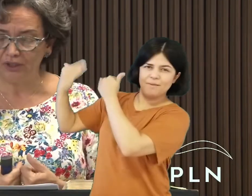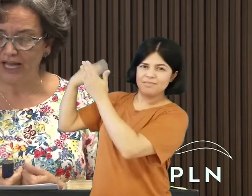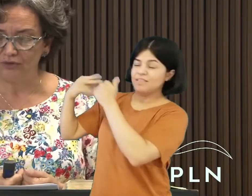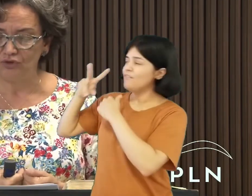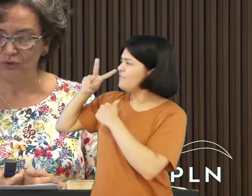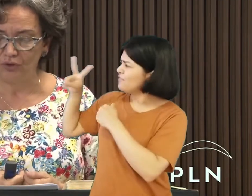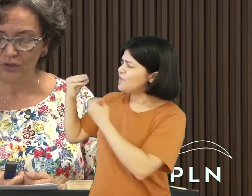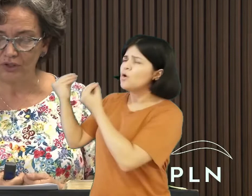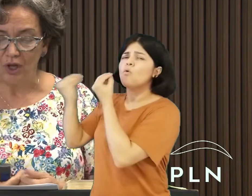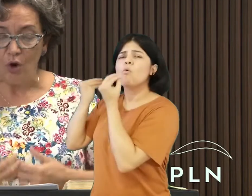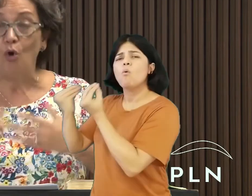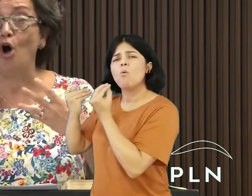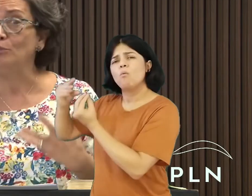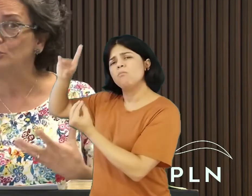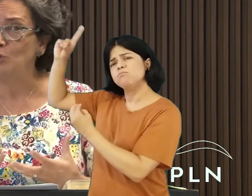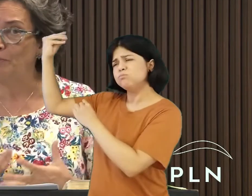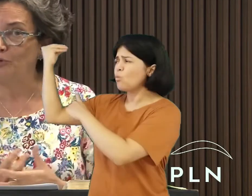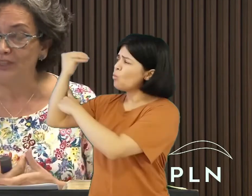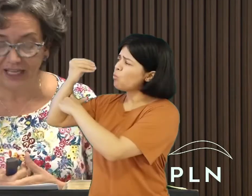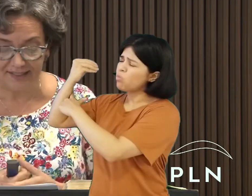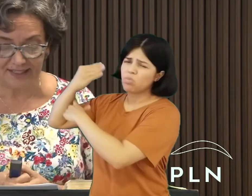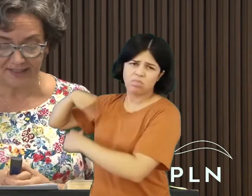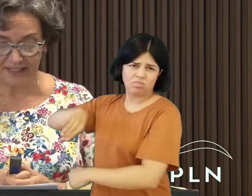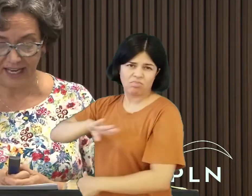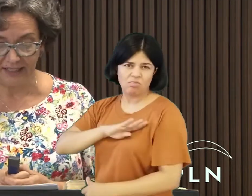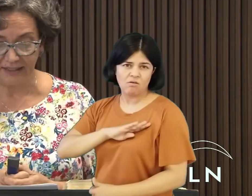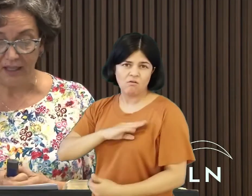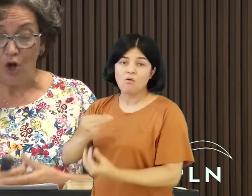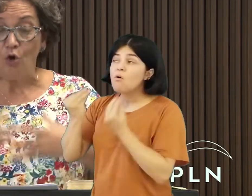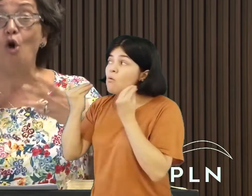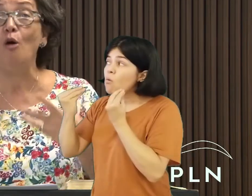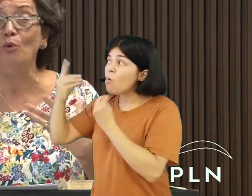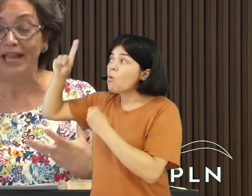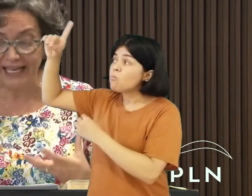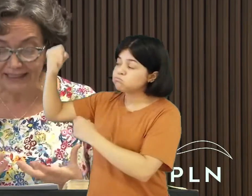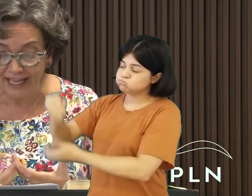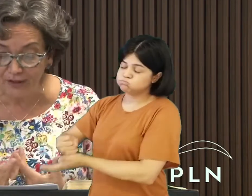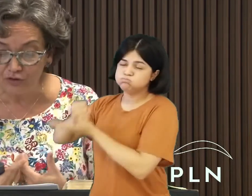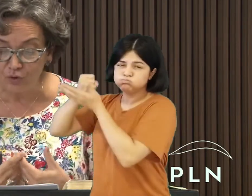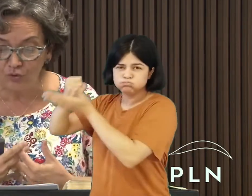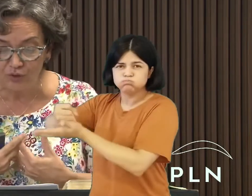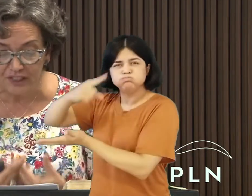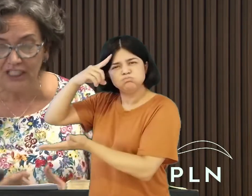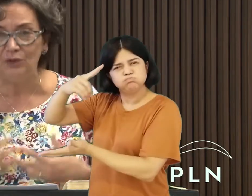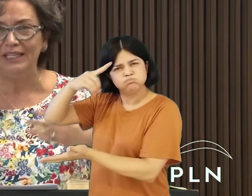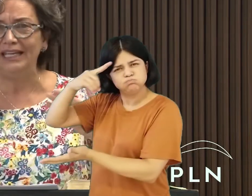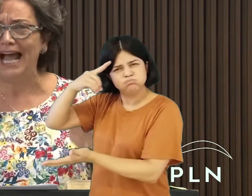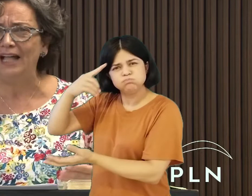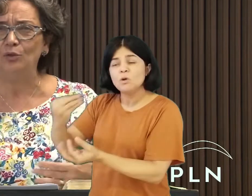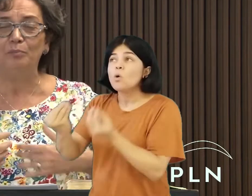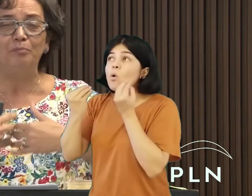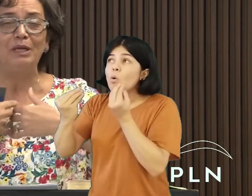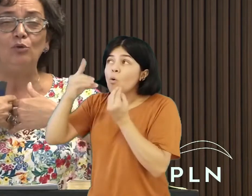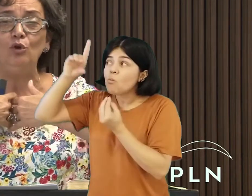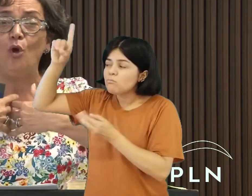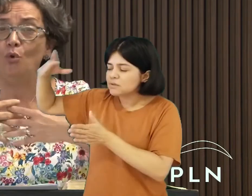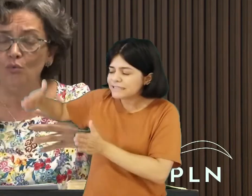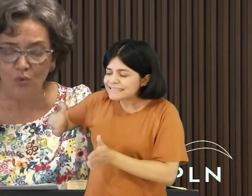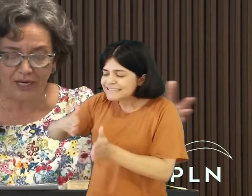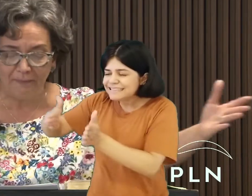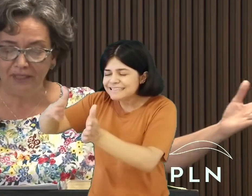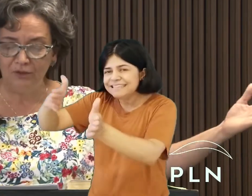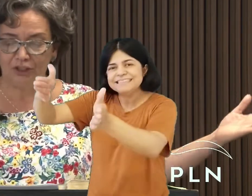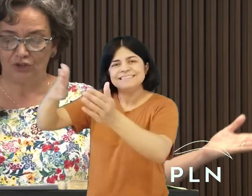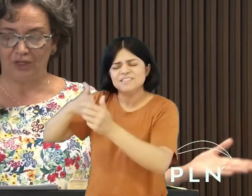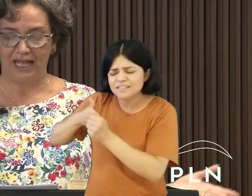tem cuidado de nós, como sua providência é certa, como Ele tem nos conduzido e guiado pelo